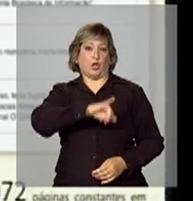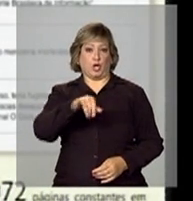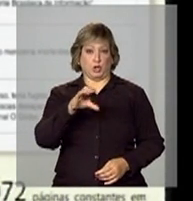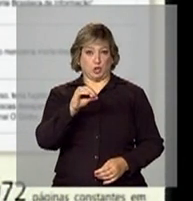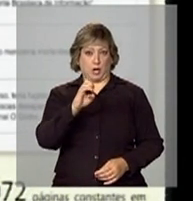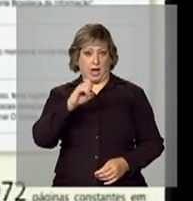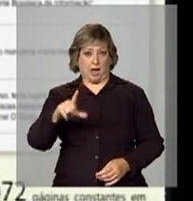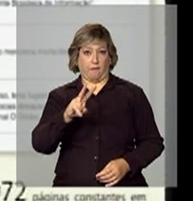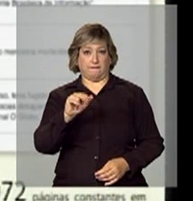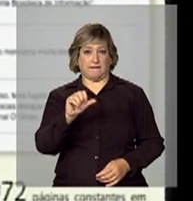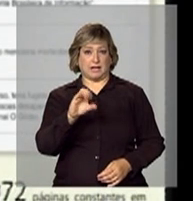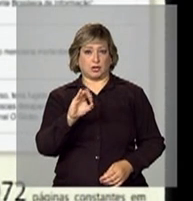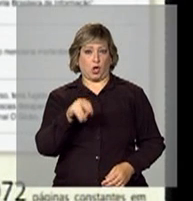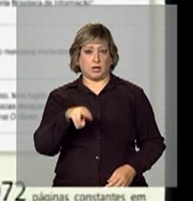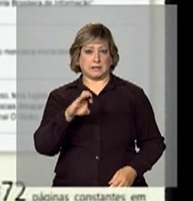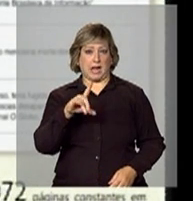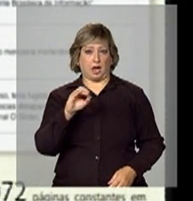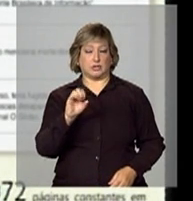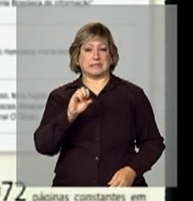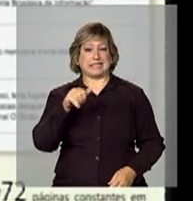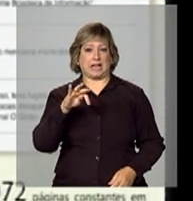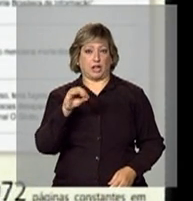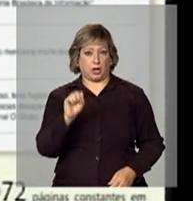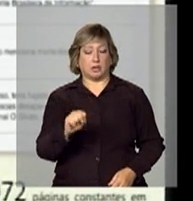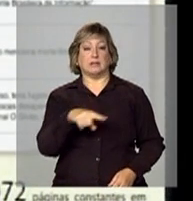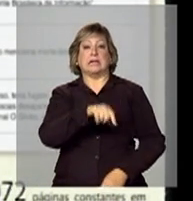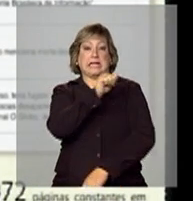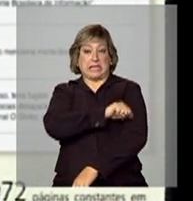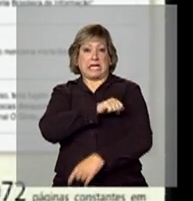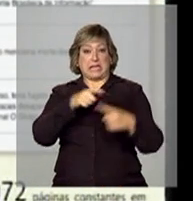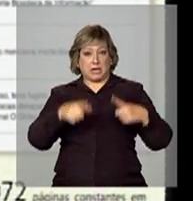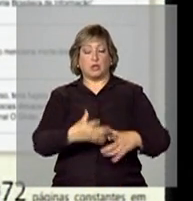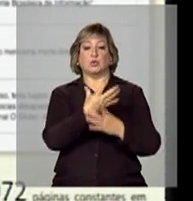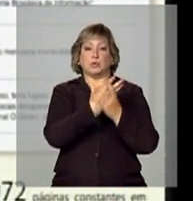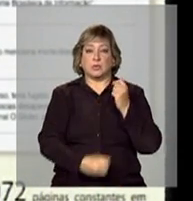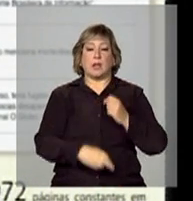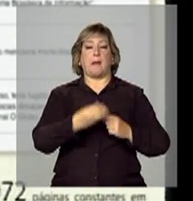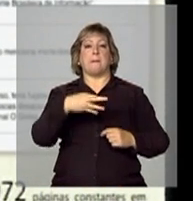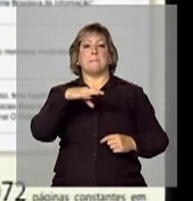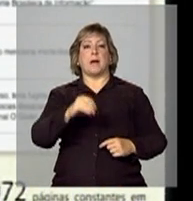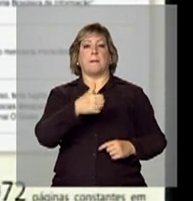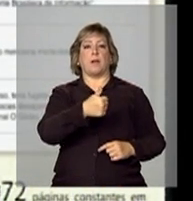Joel Vasconcelos dos Santos desaparece no Rio de Janeiro, em março de